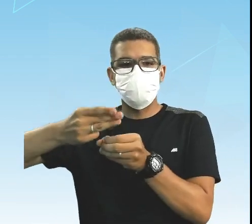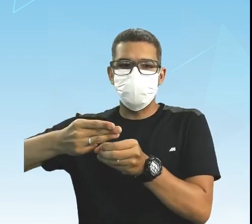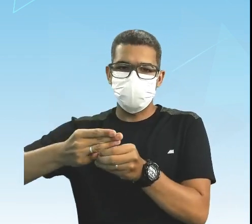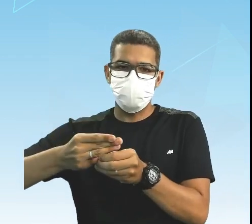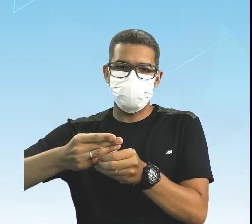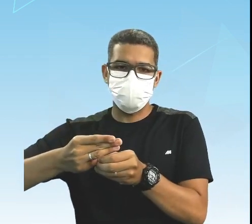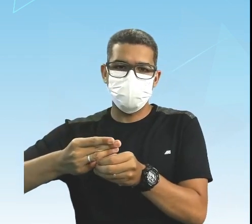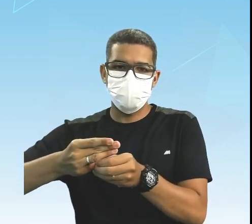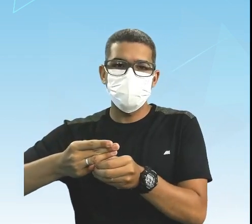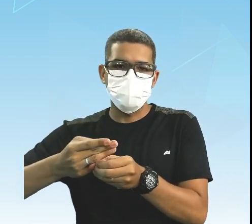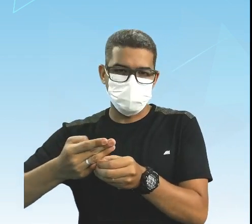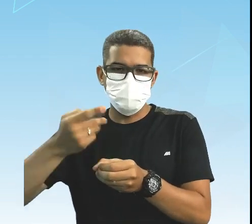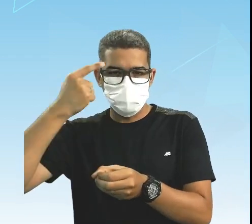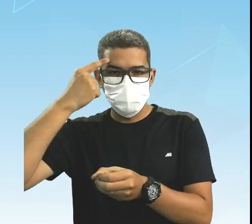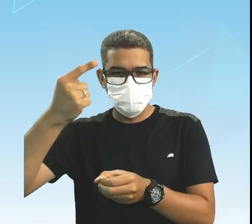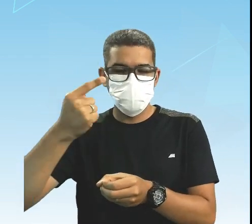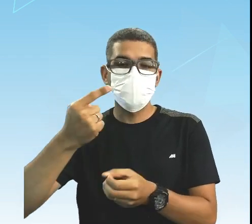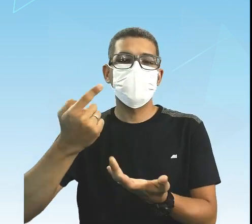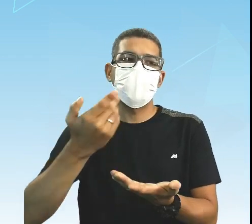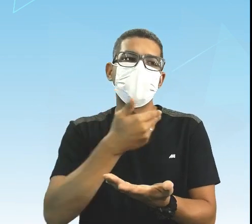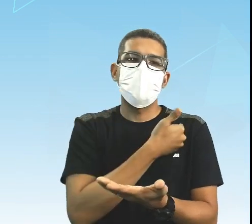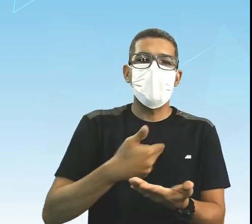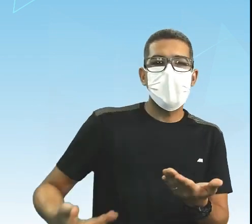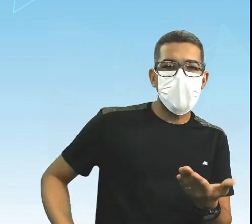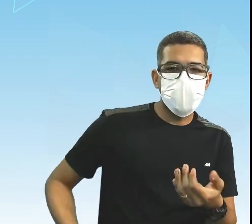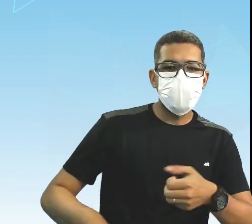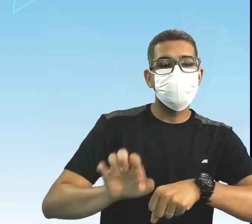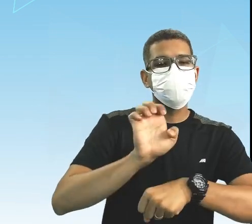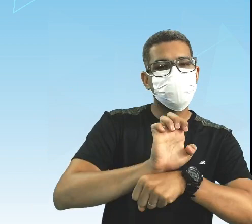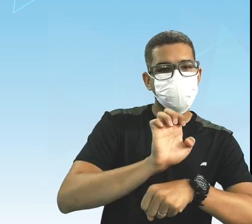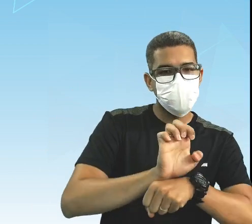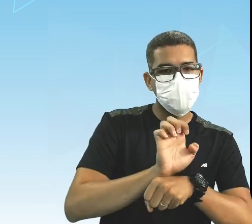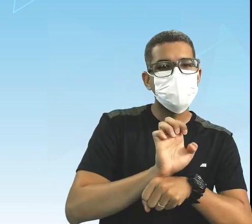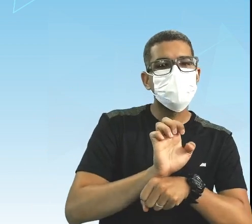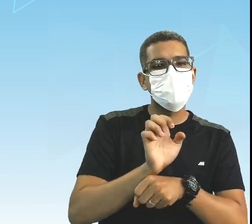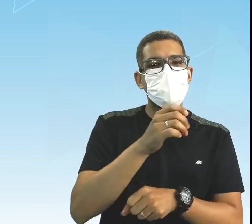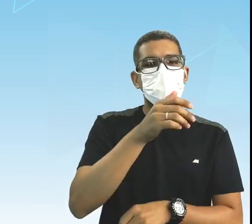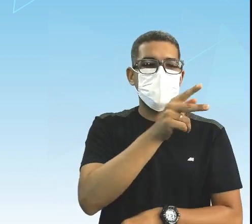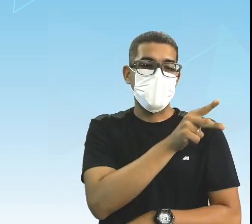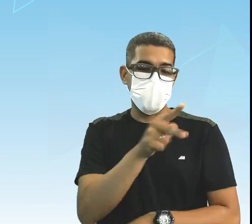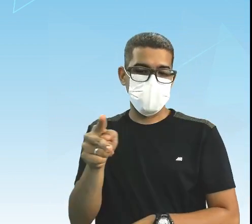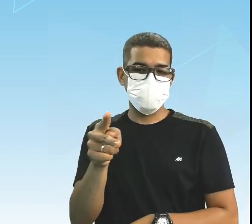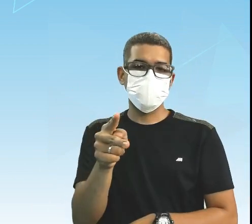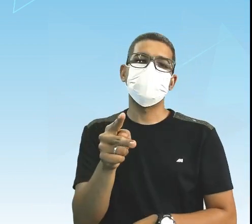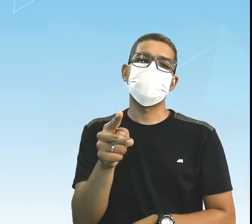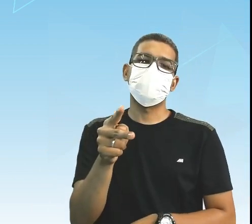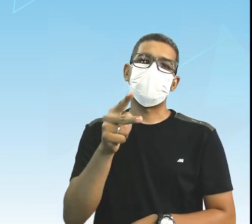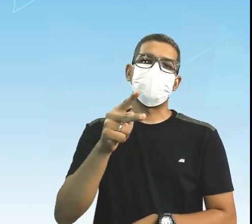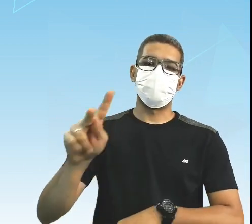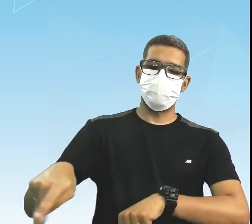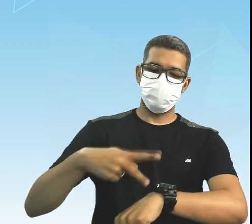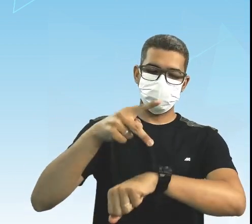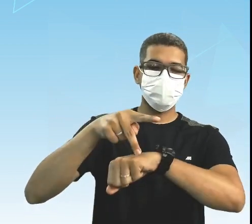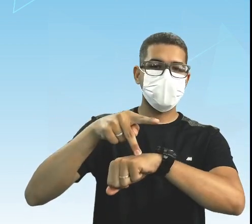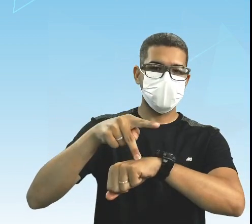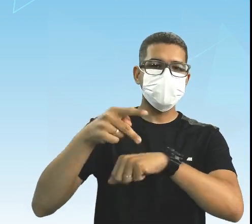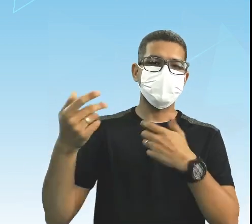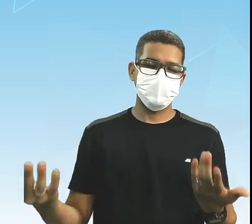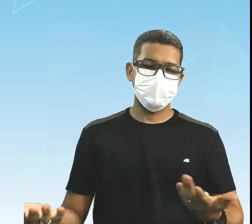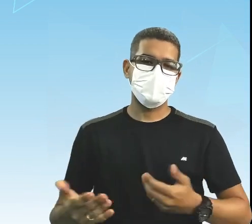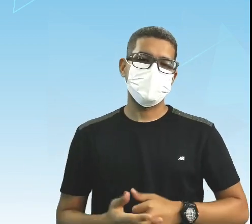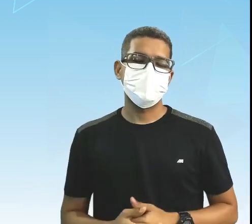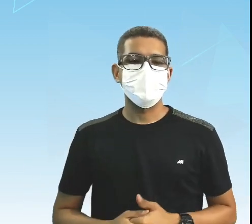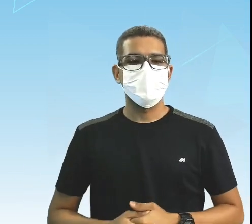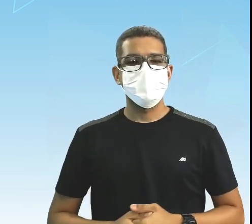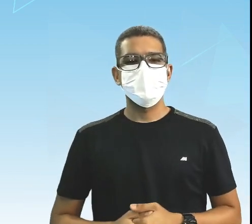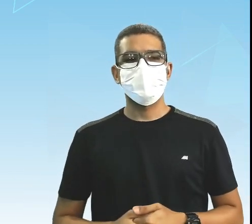vai legitimar, vai poder fiscalizar as leis vão ser votadas nesses âmbitos aí, tá